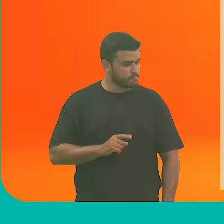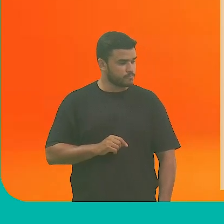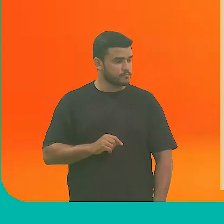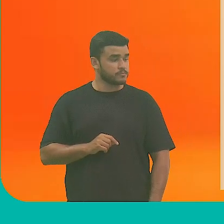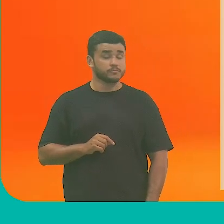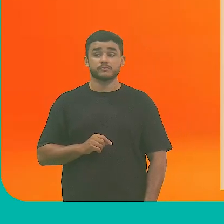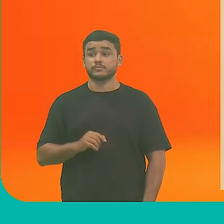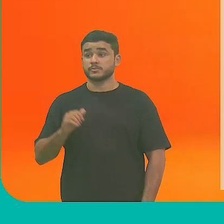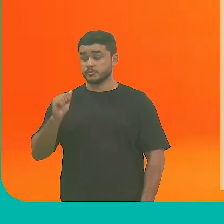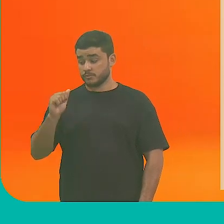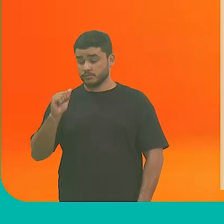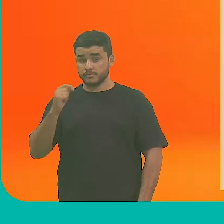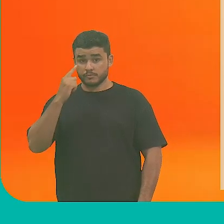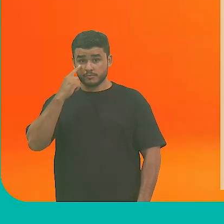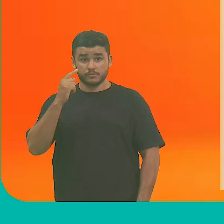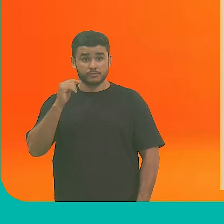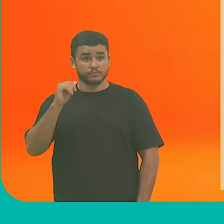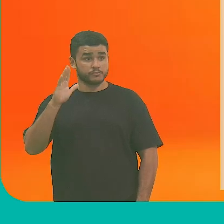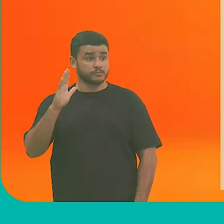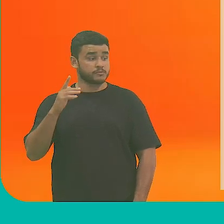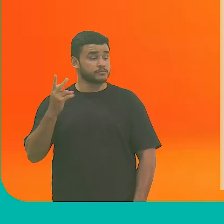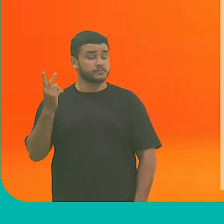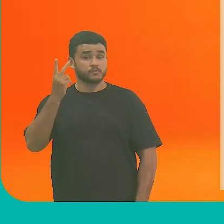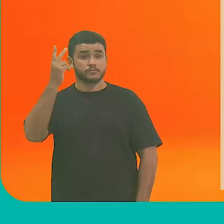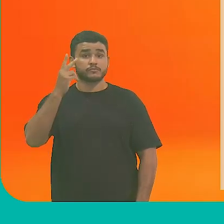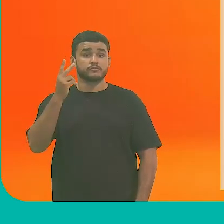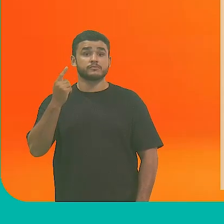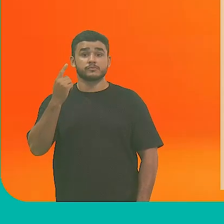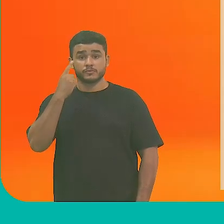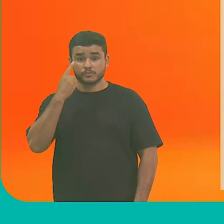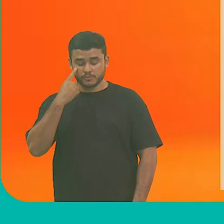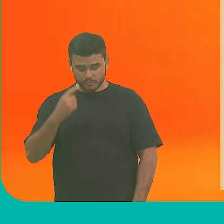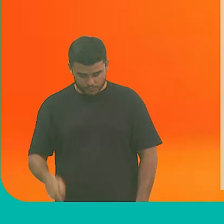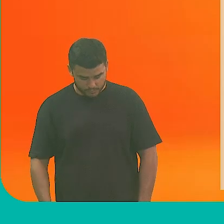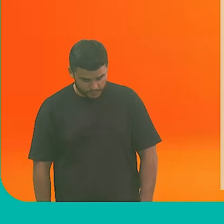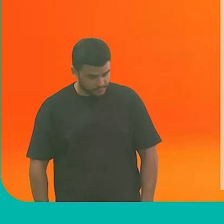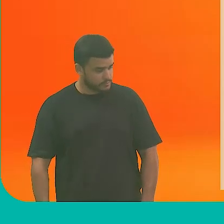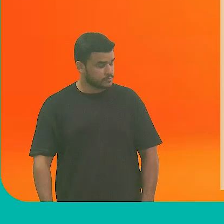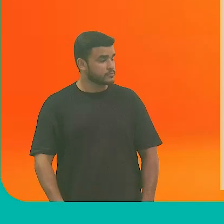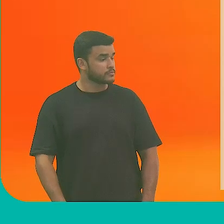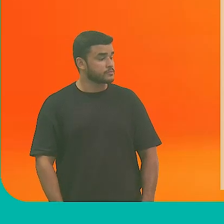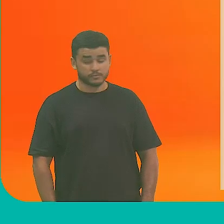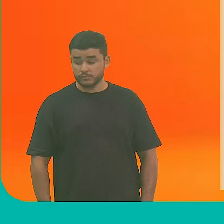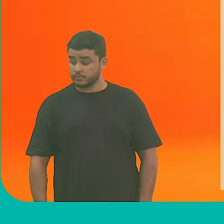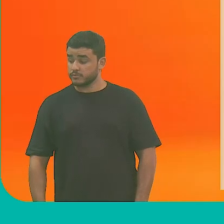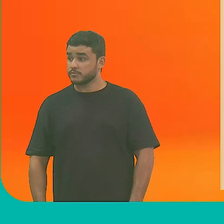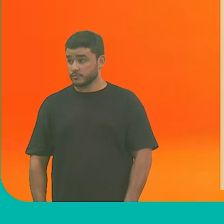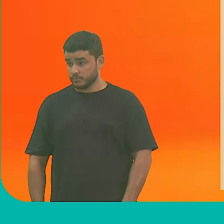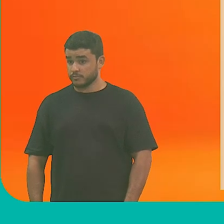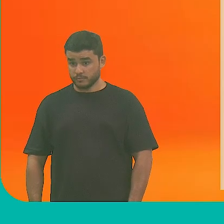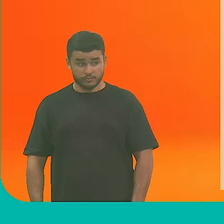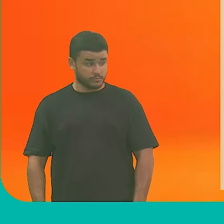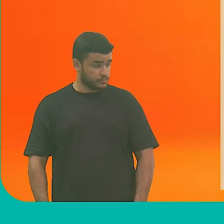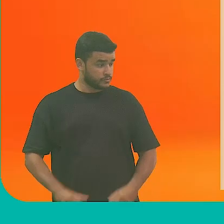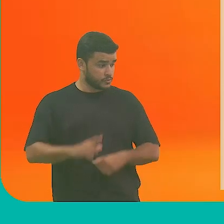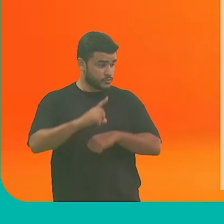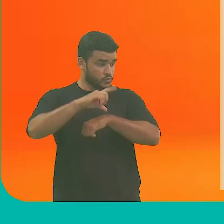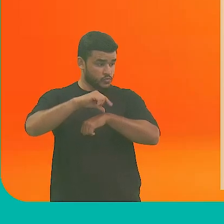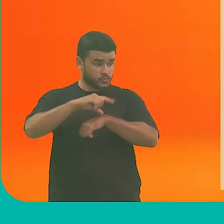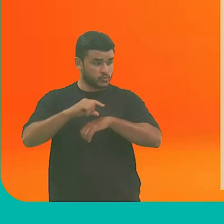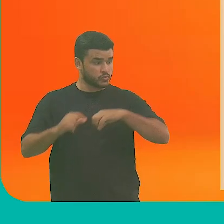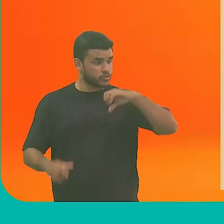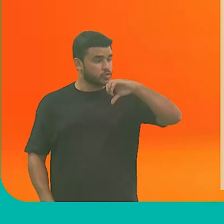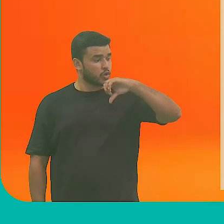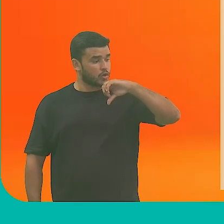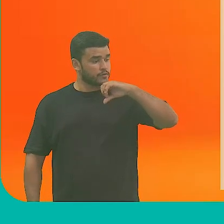estava mais valorizada do que a B. Às 9 horas ela tá? Tá, não tá? Então 9 horas